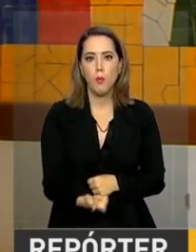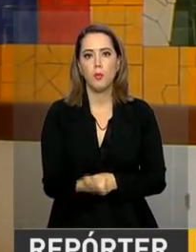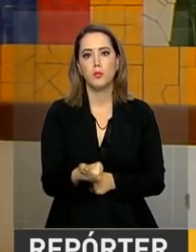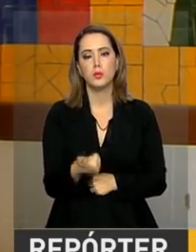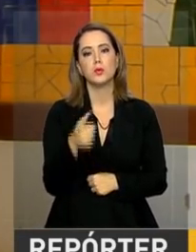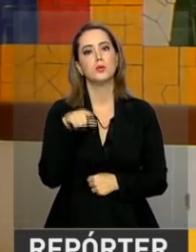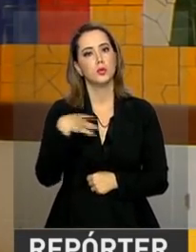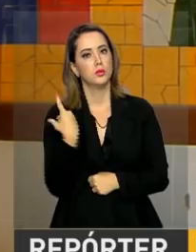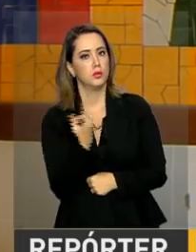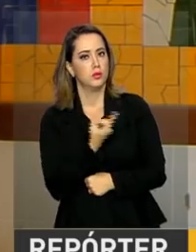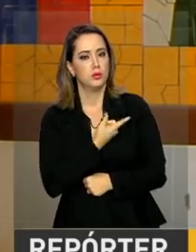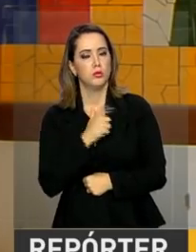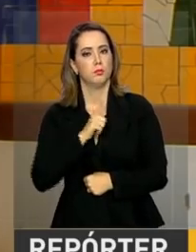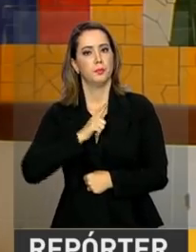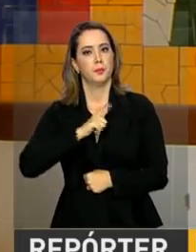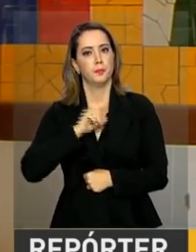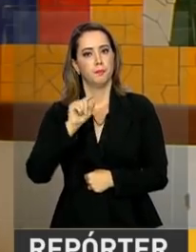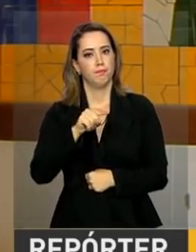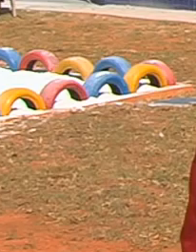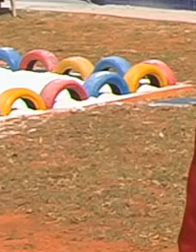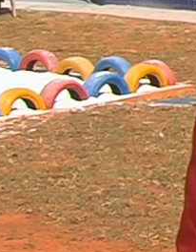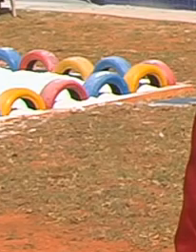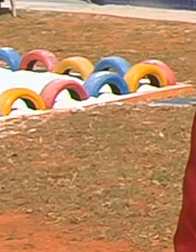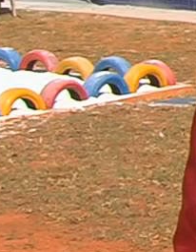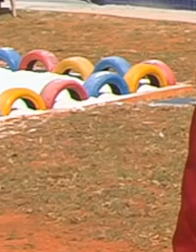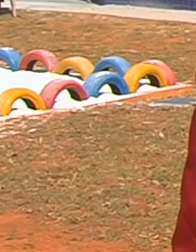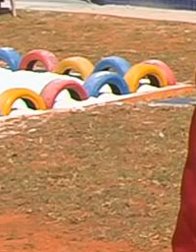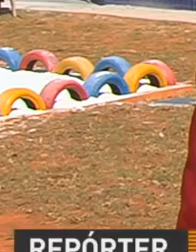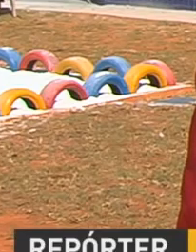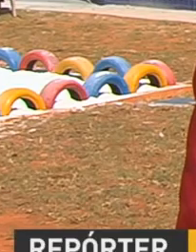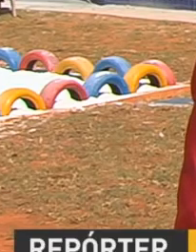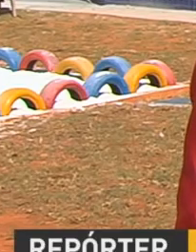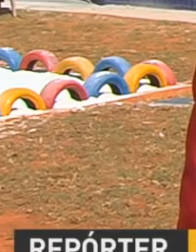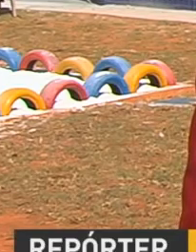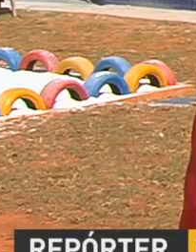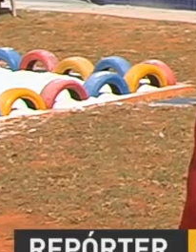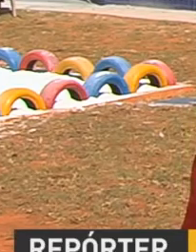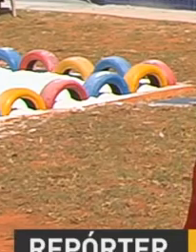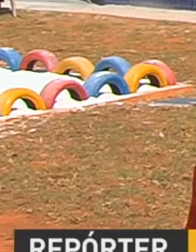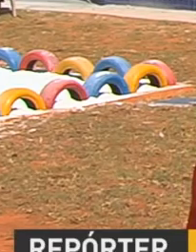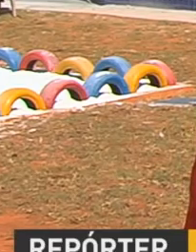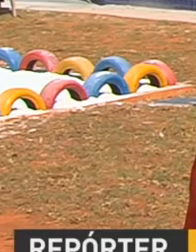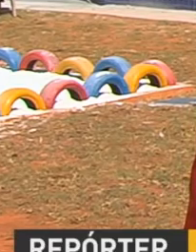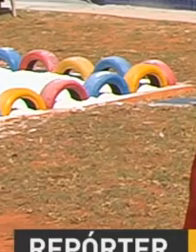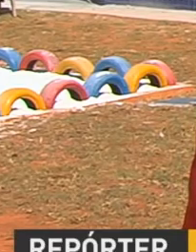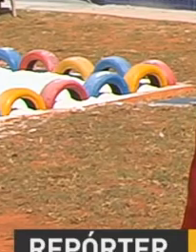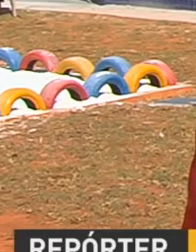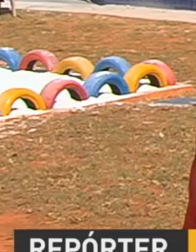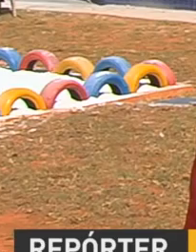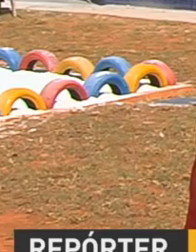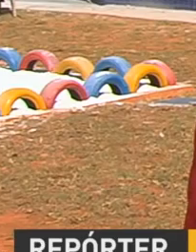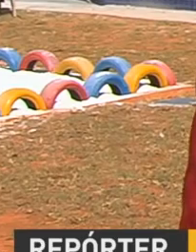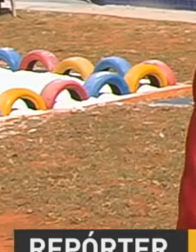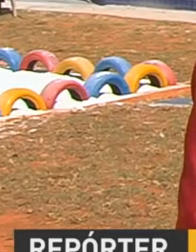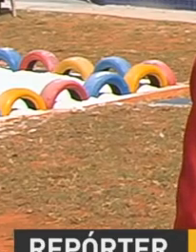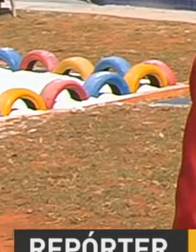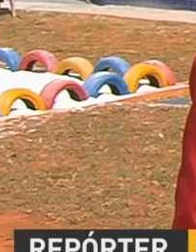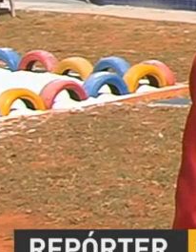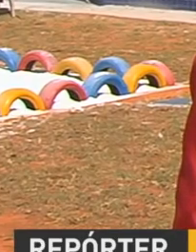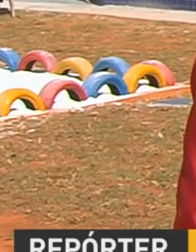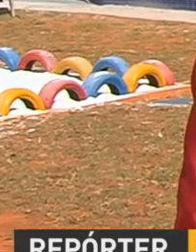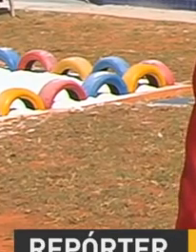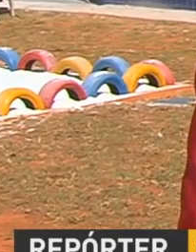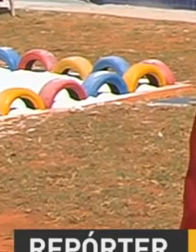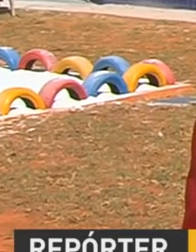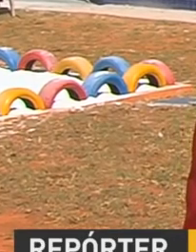conseguimos aqui fazer uma ótima execução. O andamento de obras como creches, escolas e quadras de esporte, assim